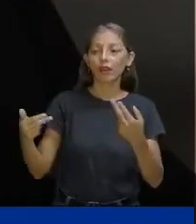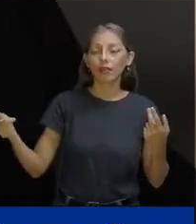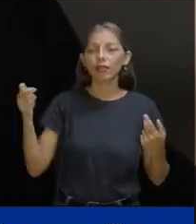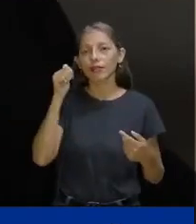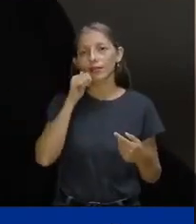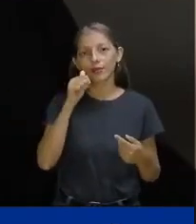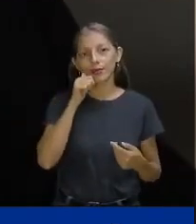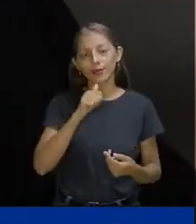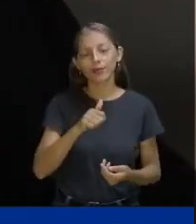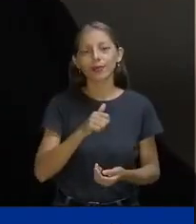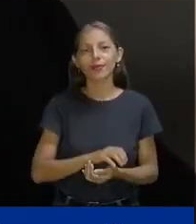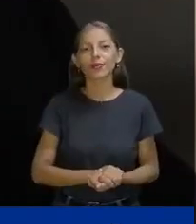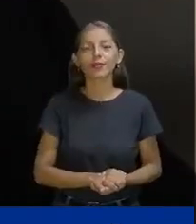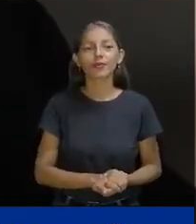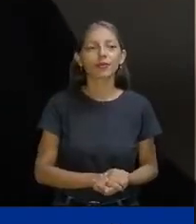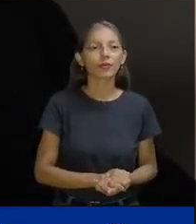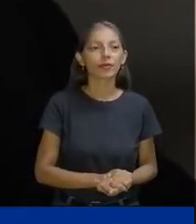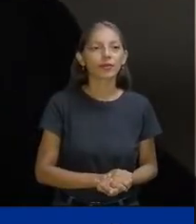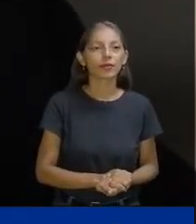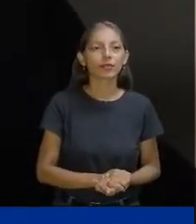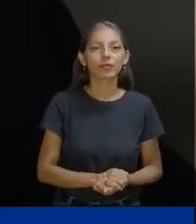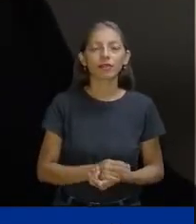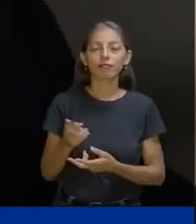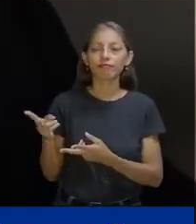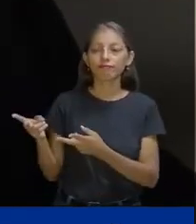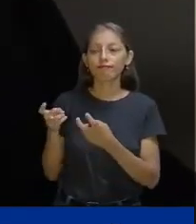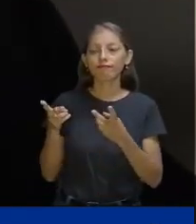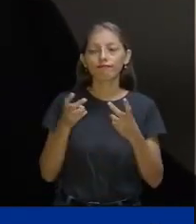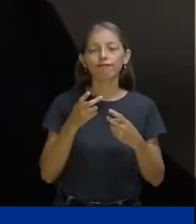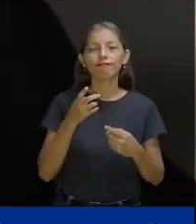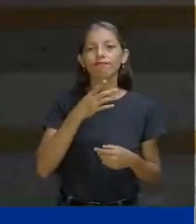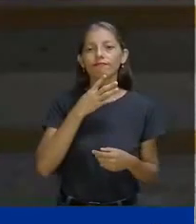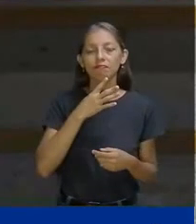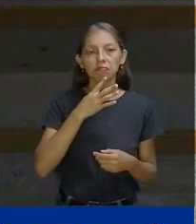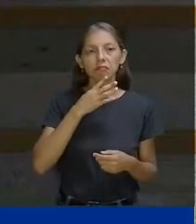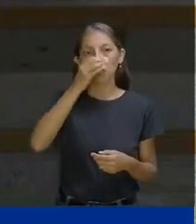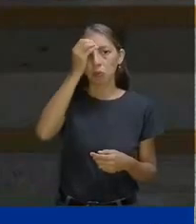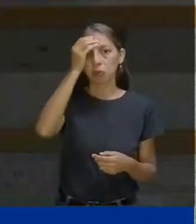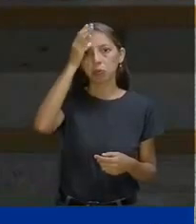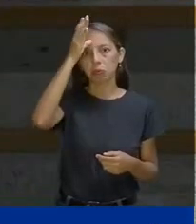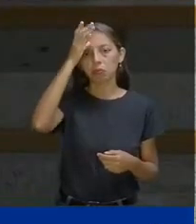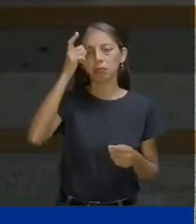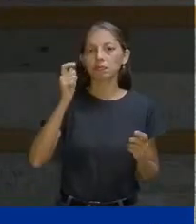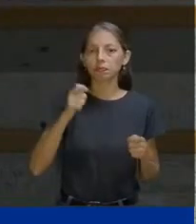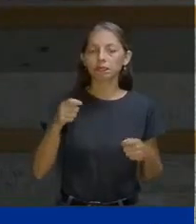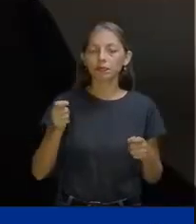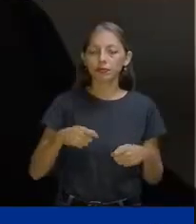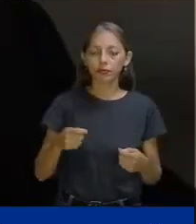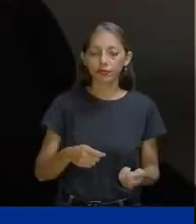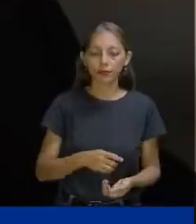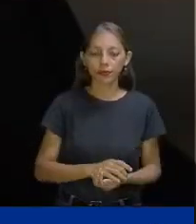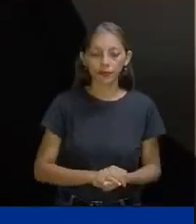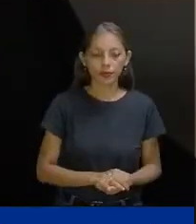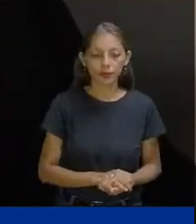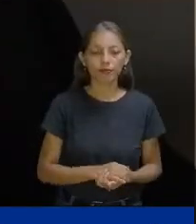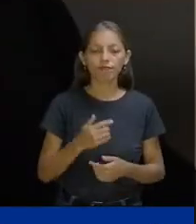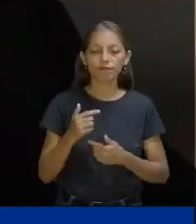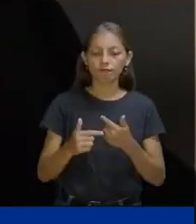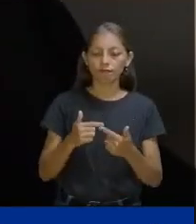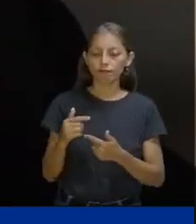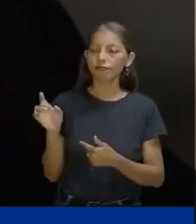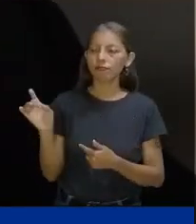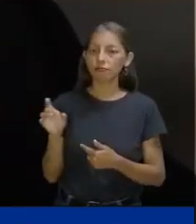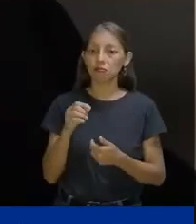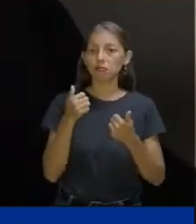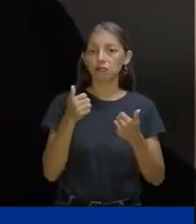tem feito diferença pela sensibilidade, pelo alto grau de conhecimento jurídico, né, e pela forma como tem desempenhado seu